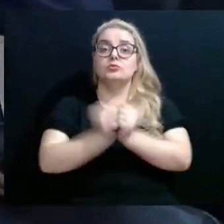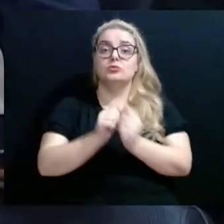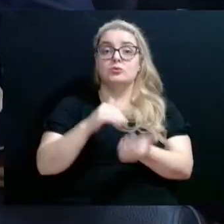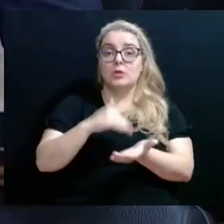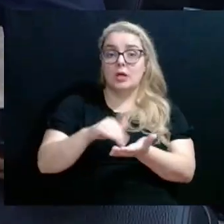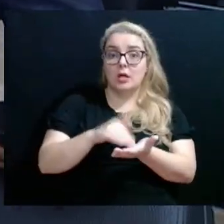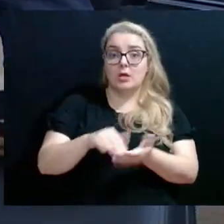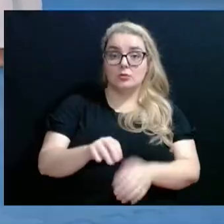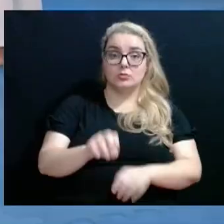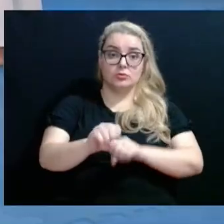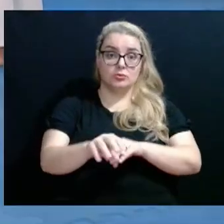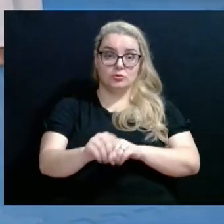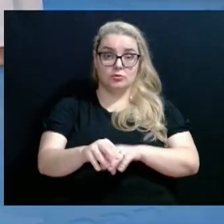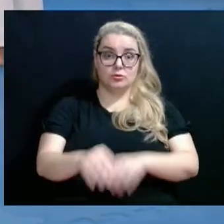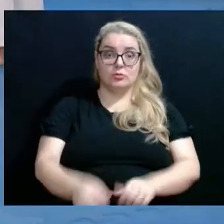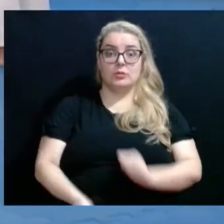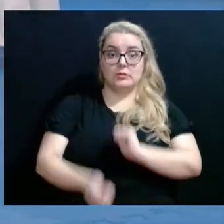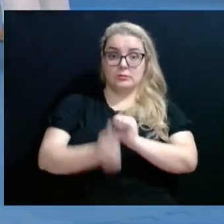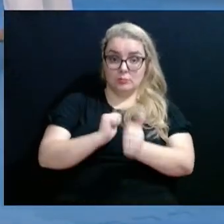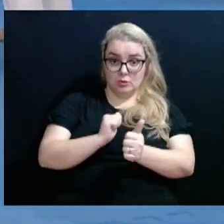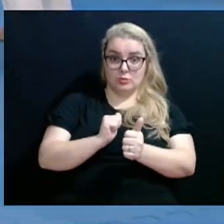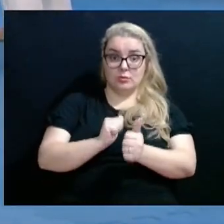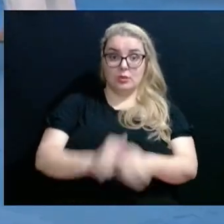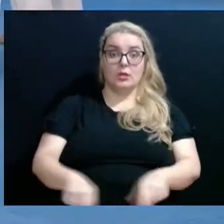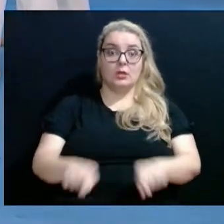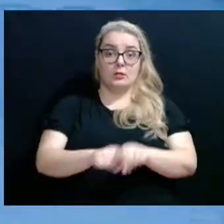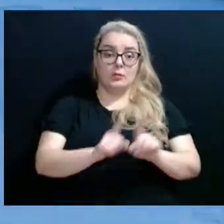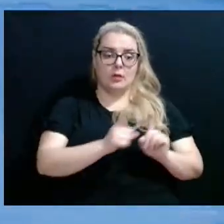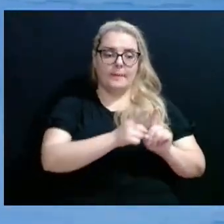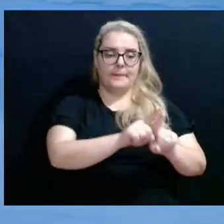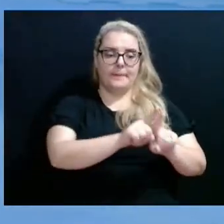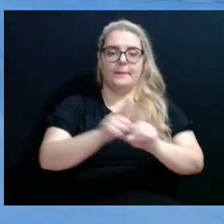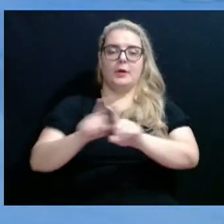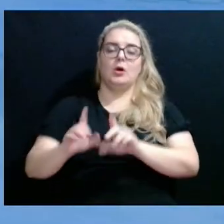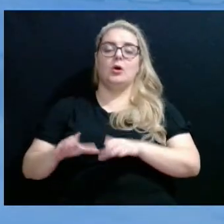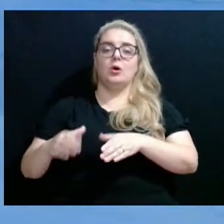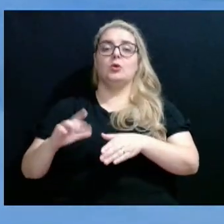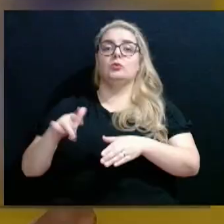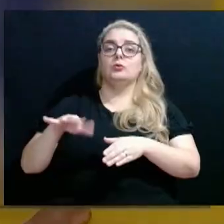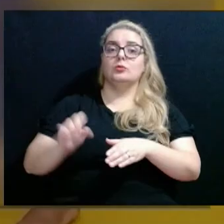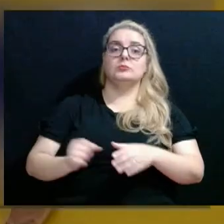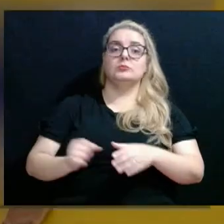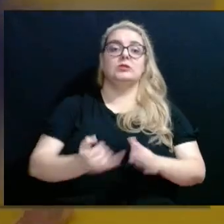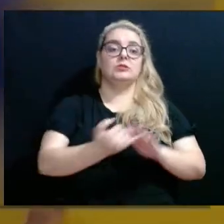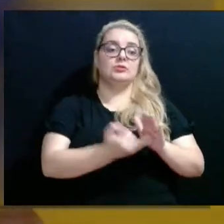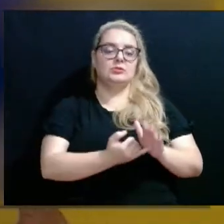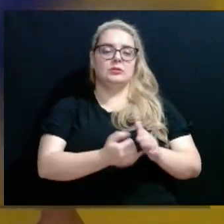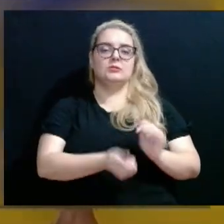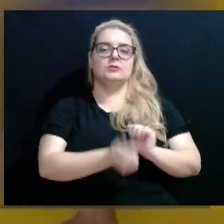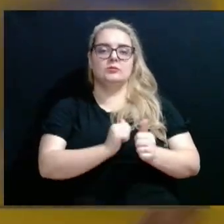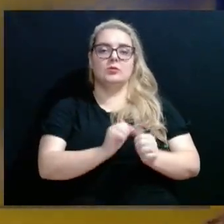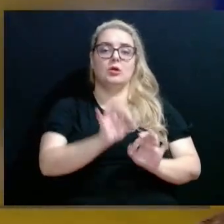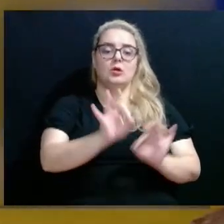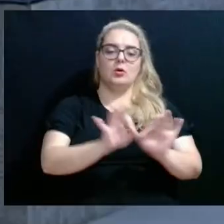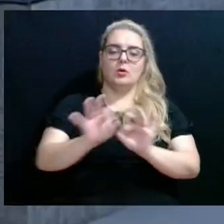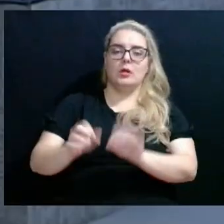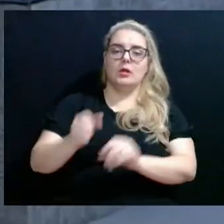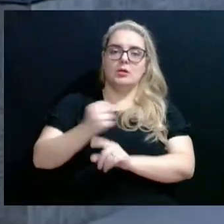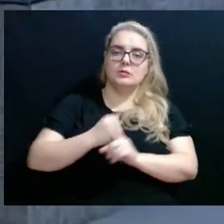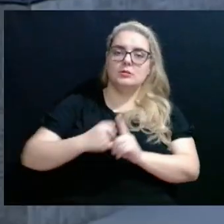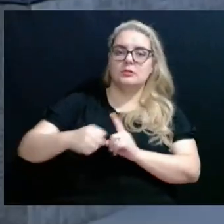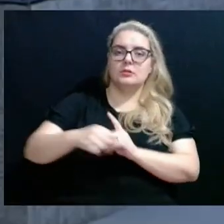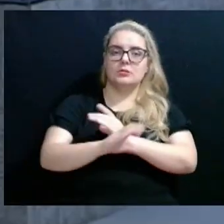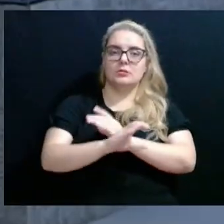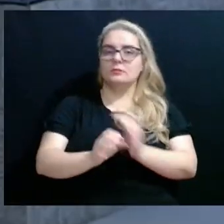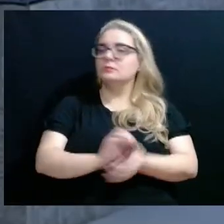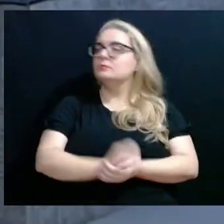Educação e de Esportes, além de parcerias com clubes, entidades esportivas e organizações da sociedade civil. Acho que isso é